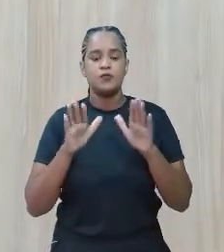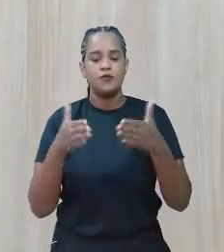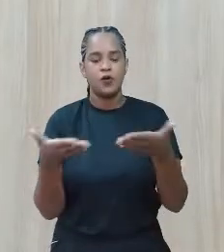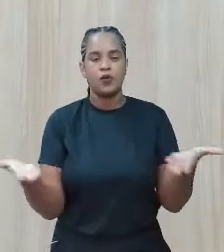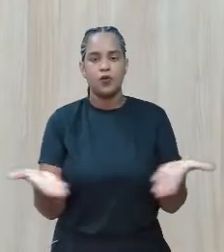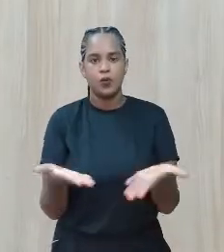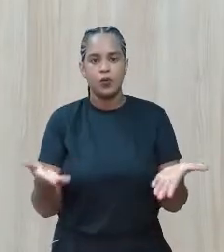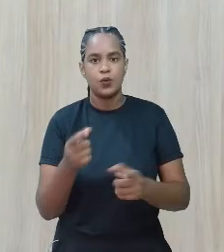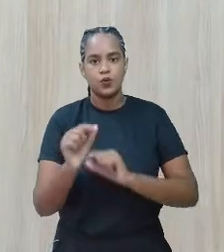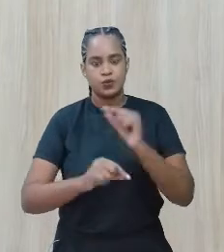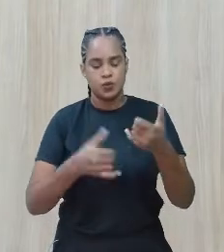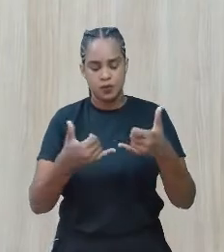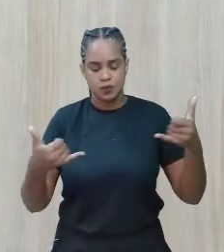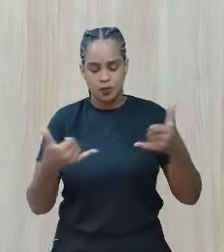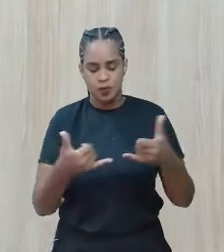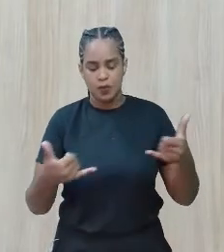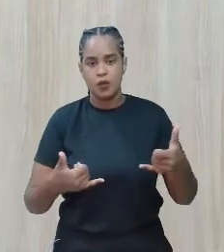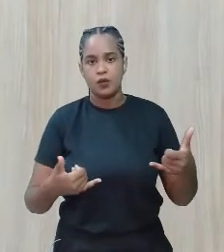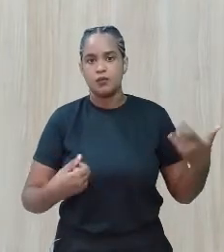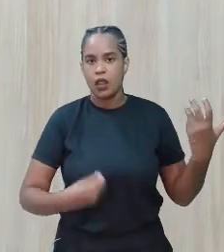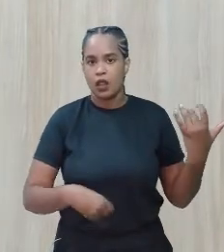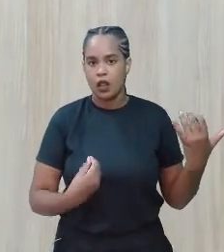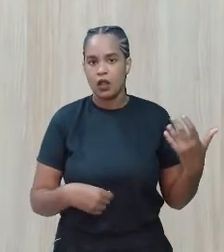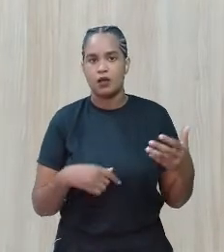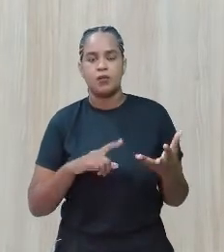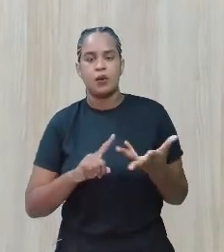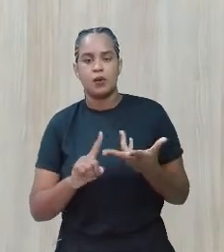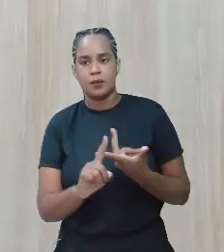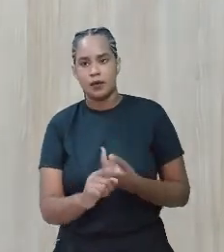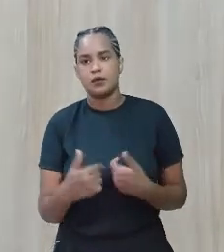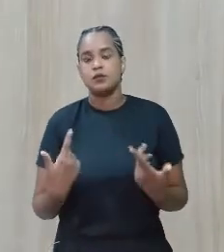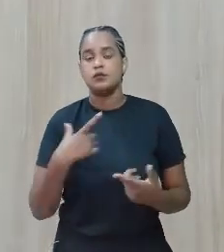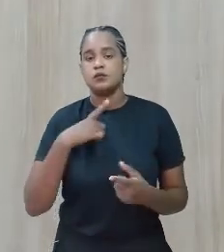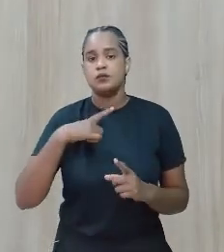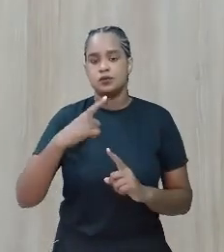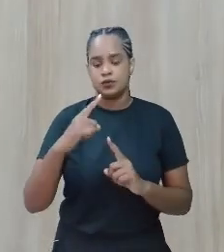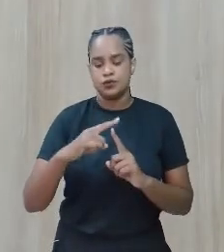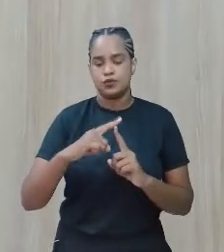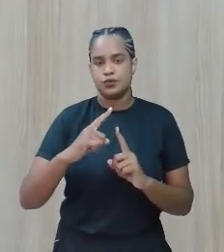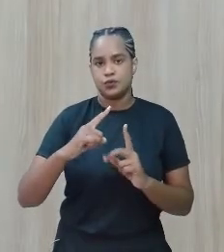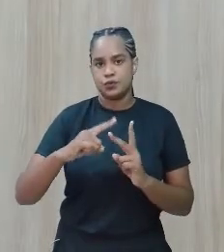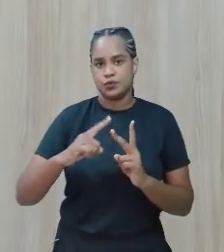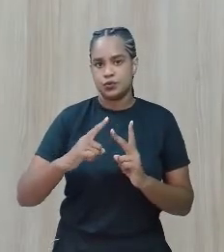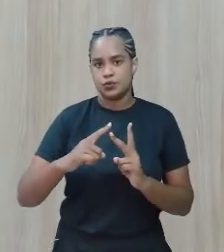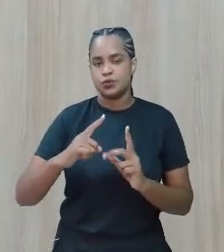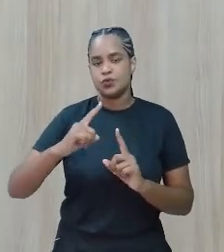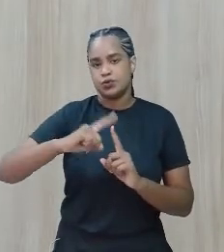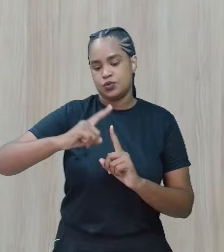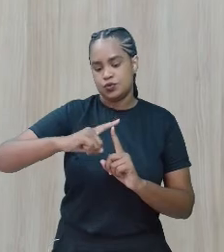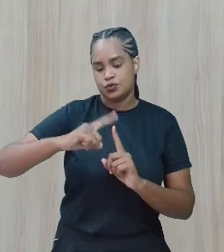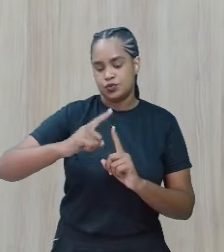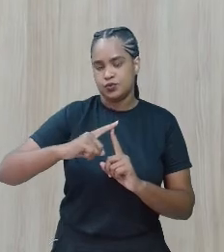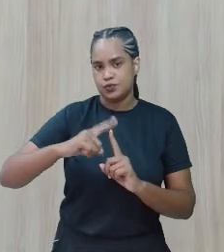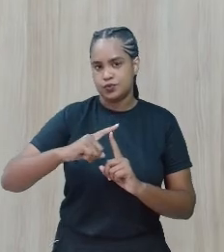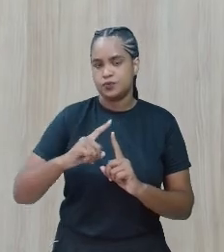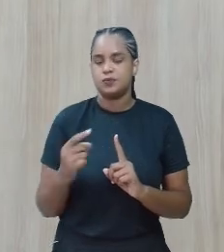hoje na nossa aula foi mais as cordas. Então, o sopro tem dois tipos, né? São instrumentos